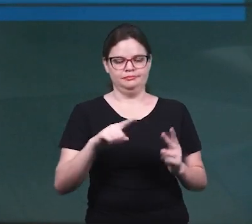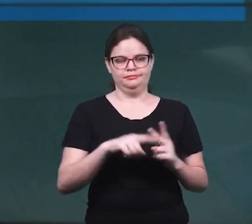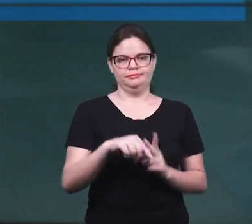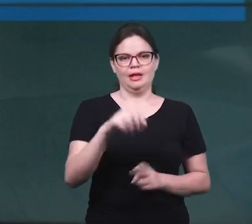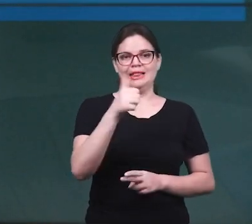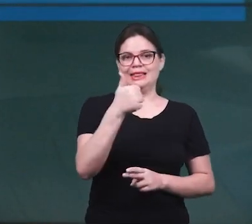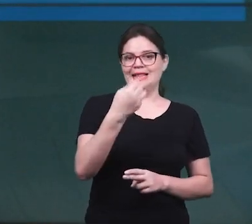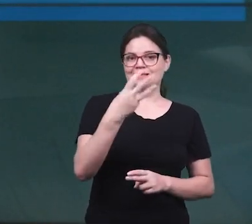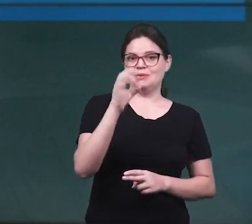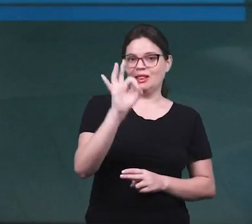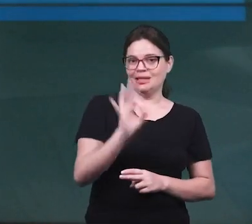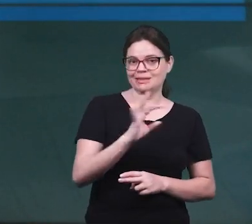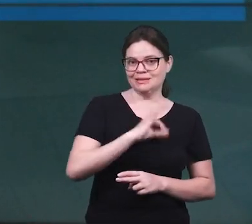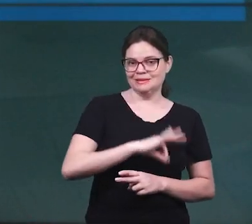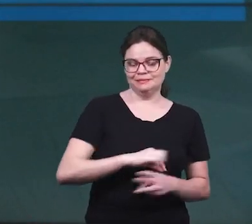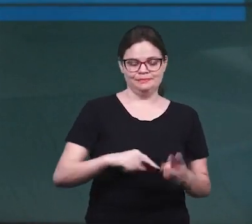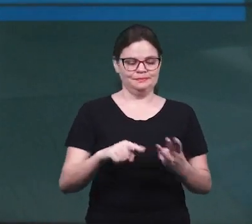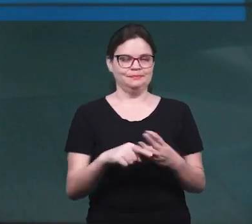13º,